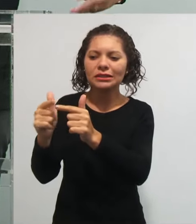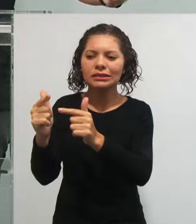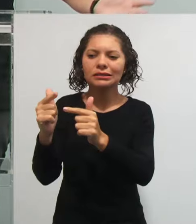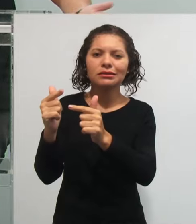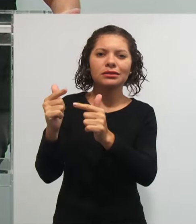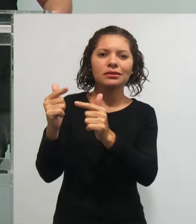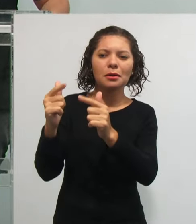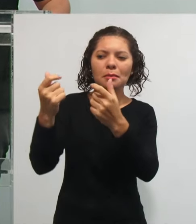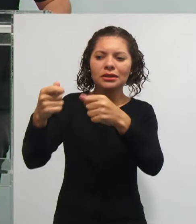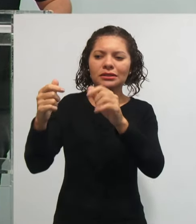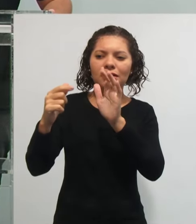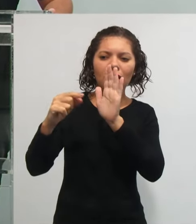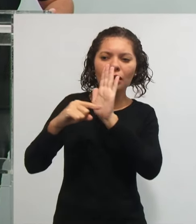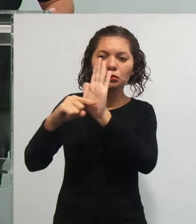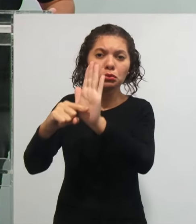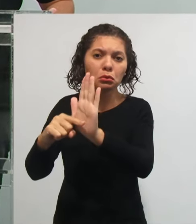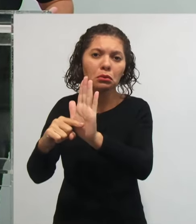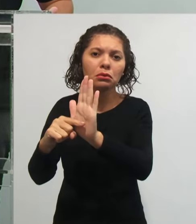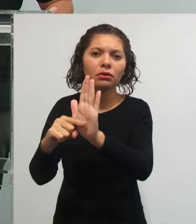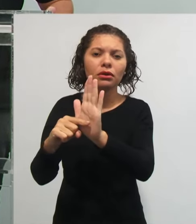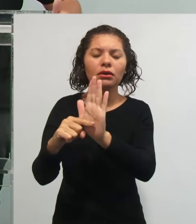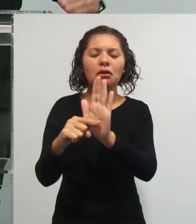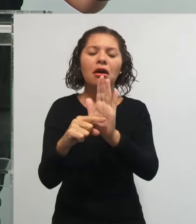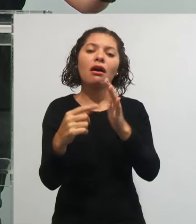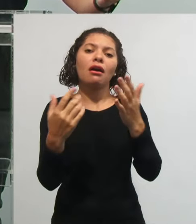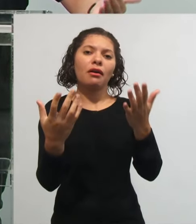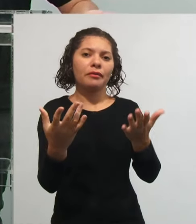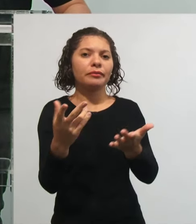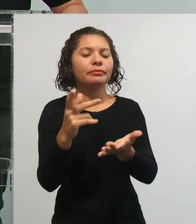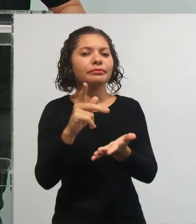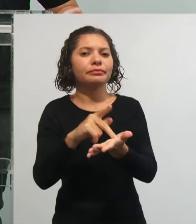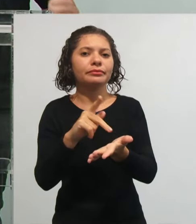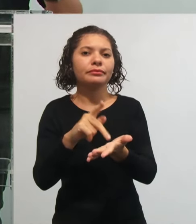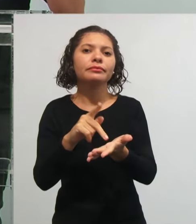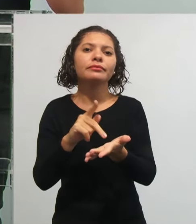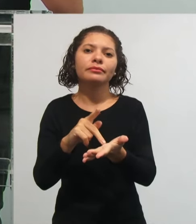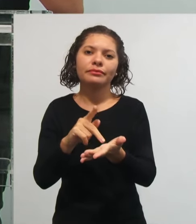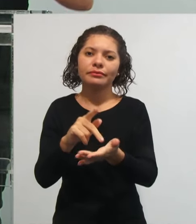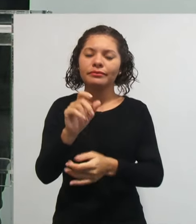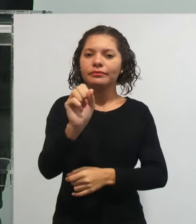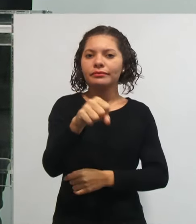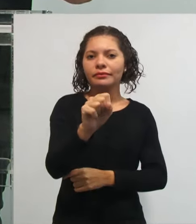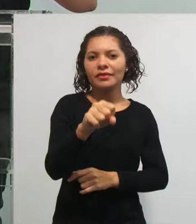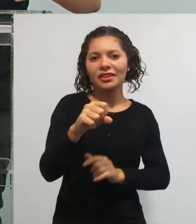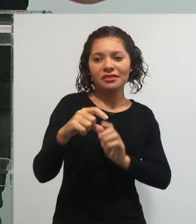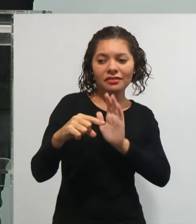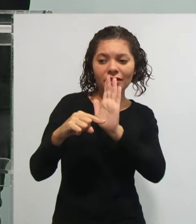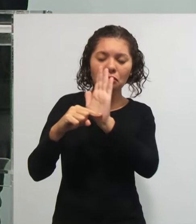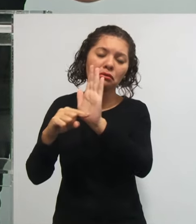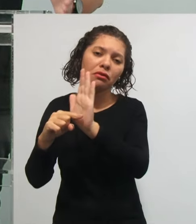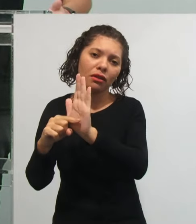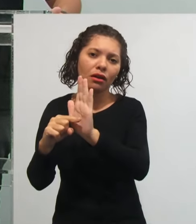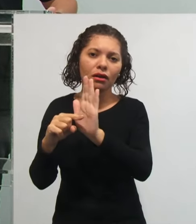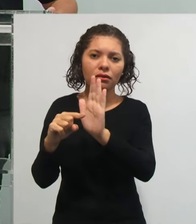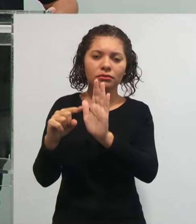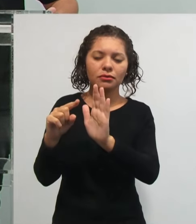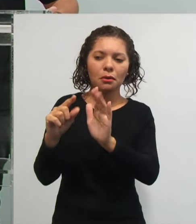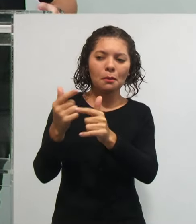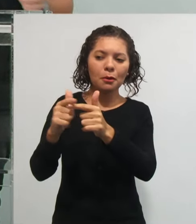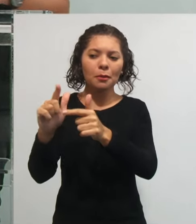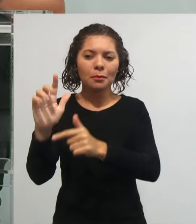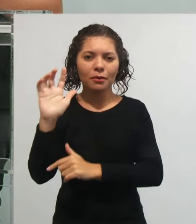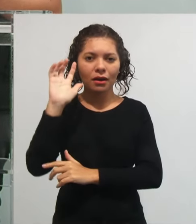uma família de uma comunidade de certa forma e temporariamente isso vai resolver aquele problema vai atender aquela